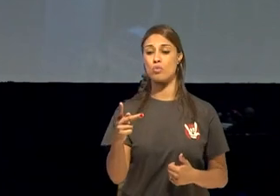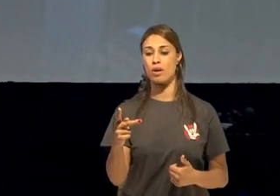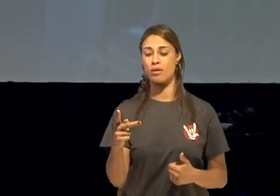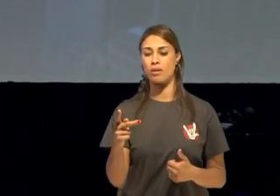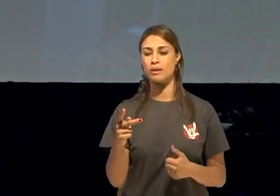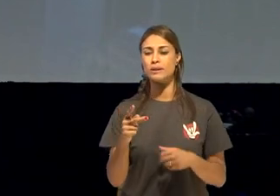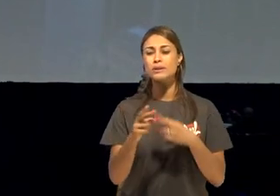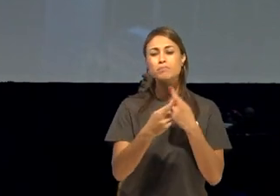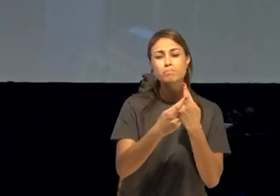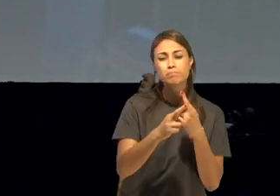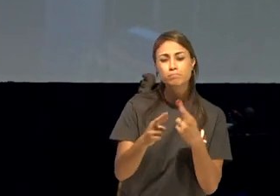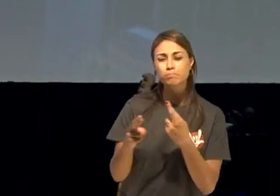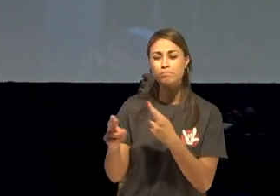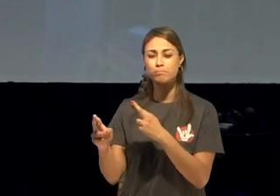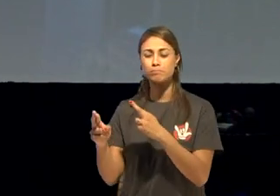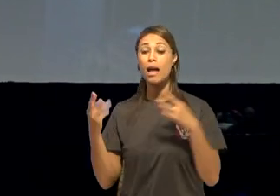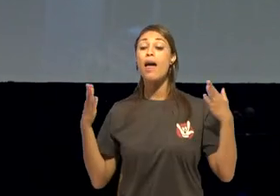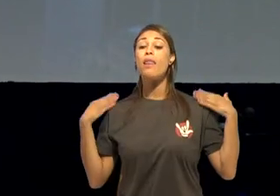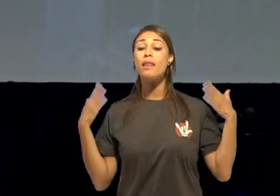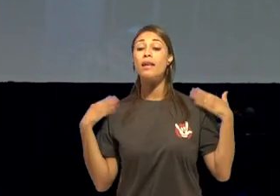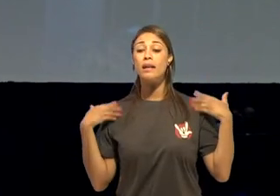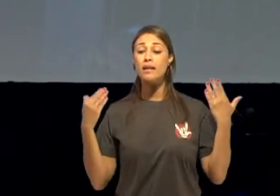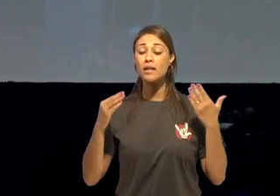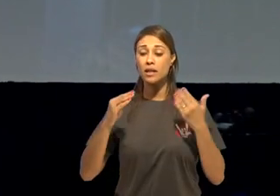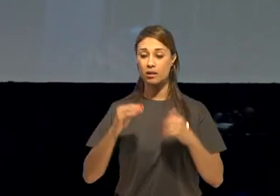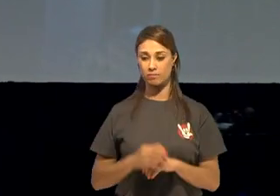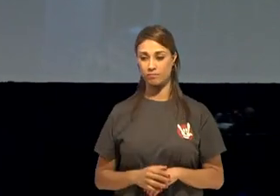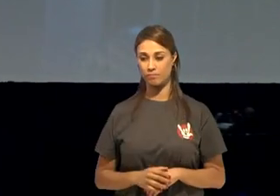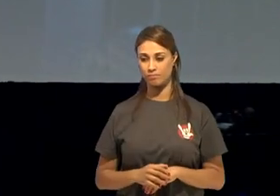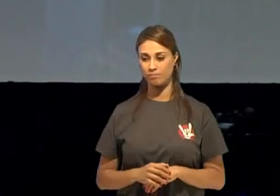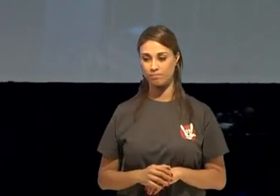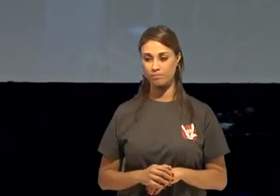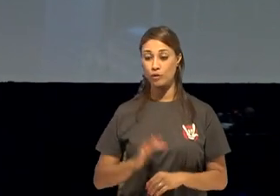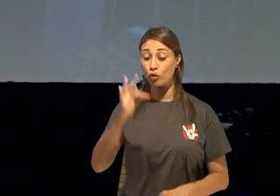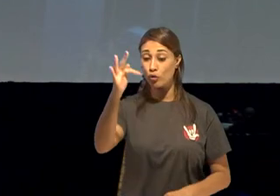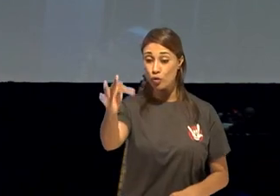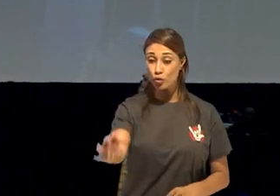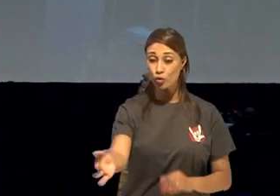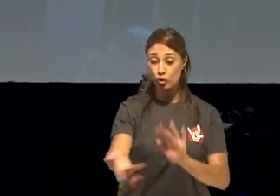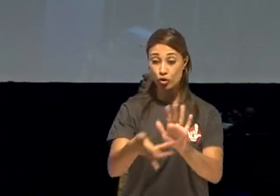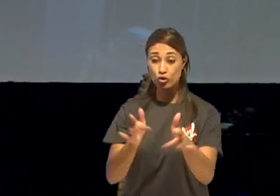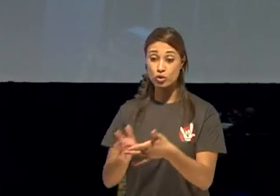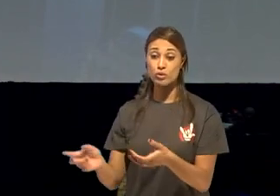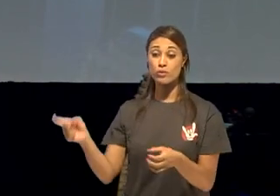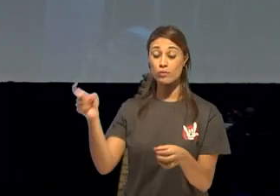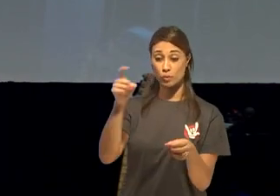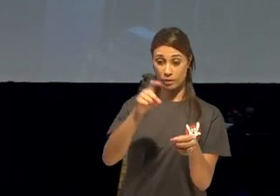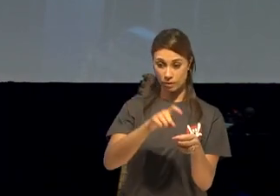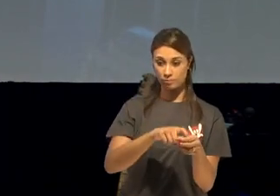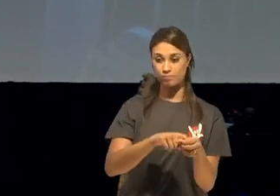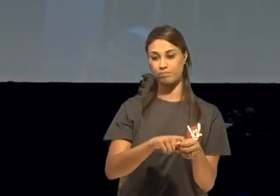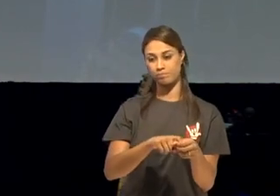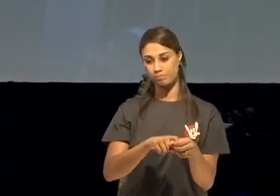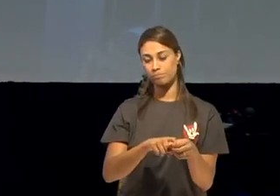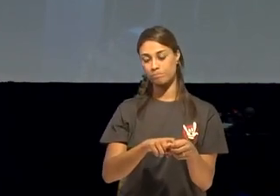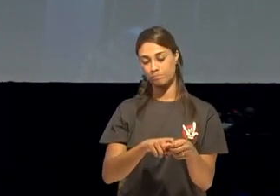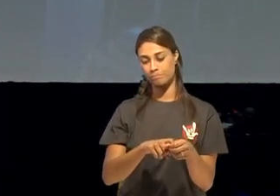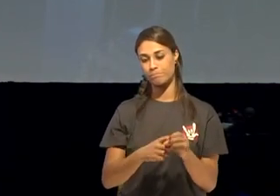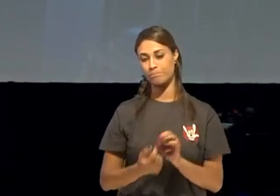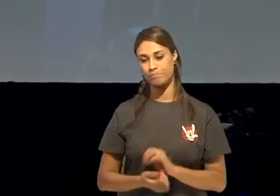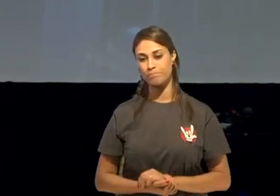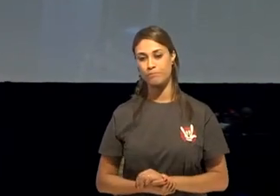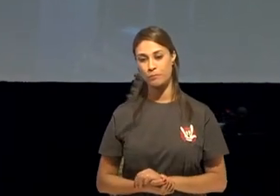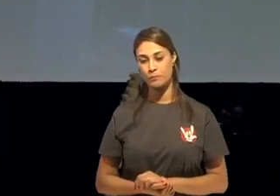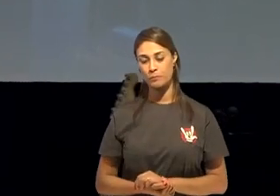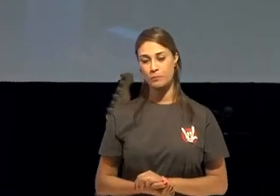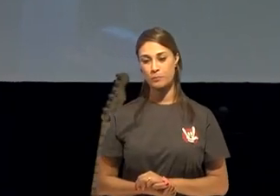Qual é a tua alegria, qual que é a tua esperança quando Jesus voltar? Paulo deixa bem firme aqui, 1 Tessalonicenses é a primeira carta